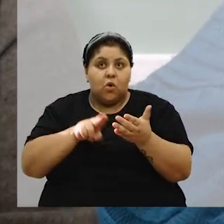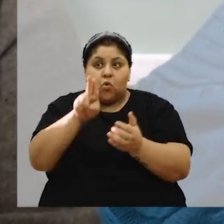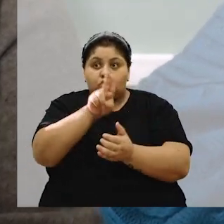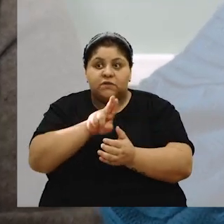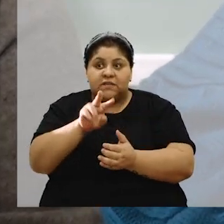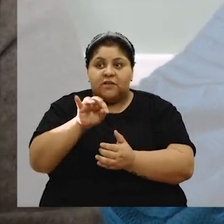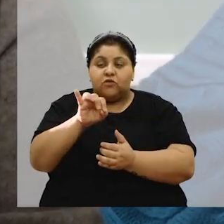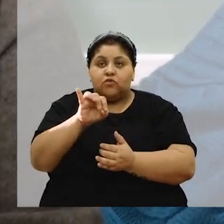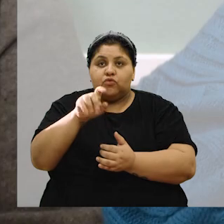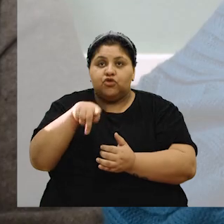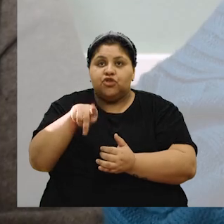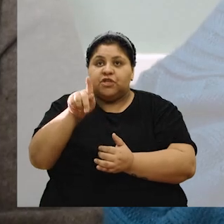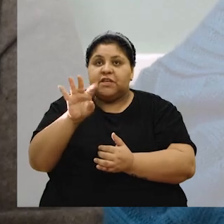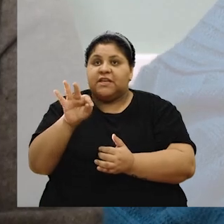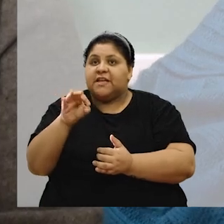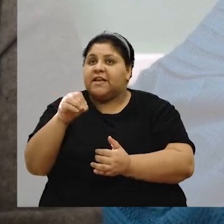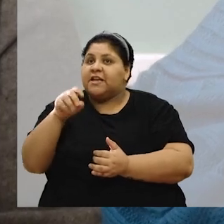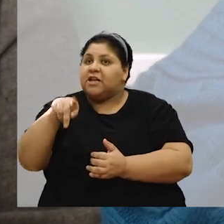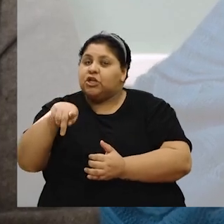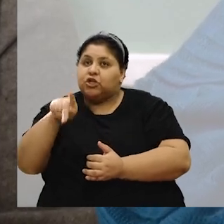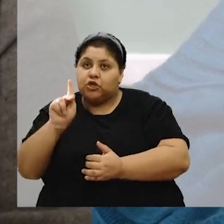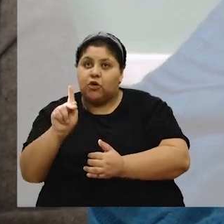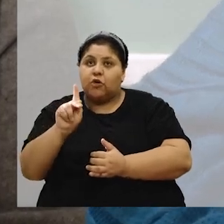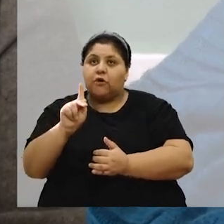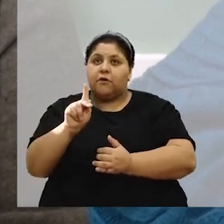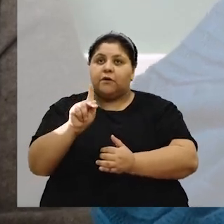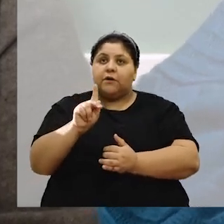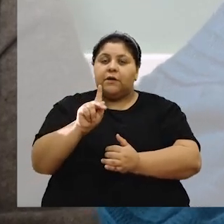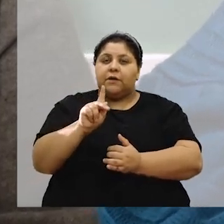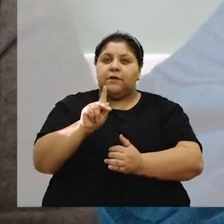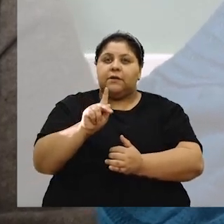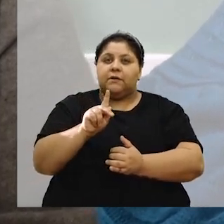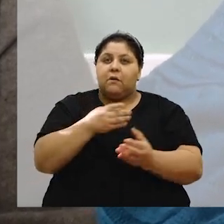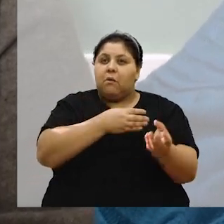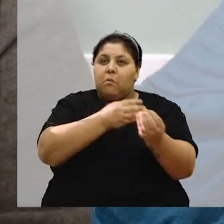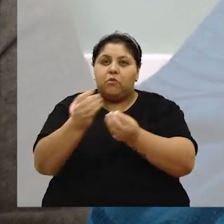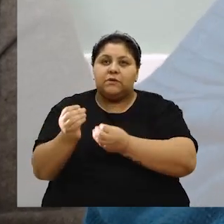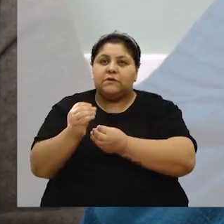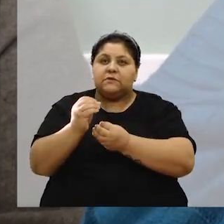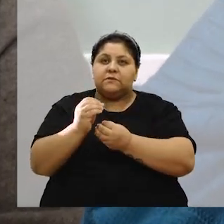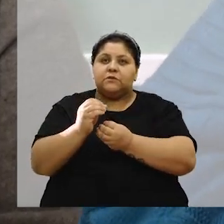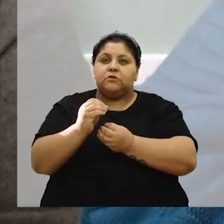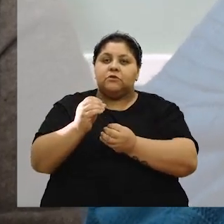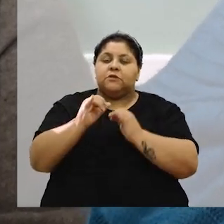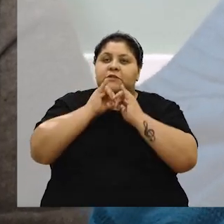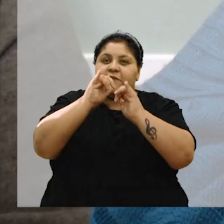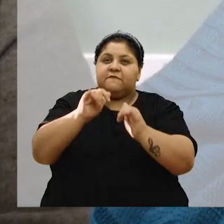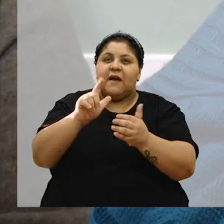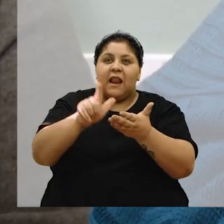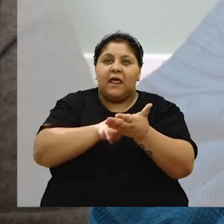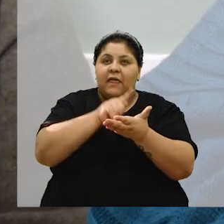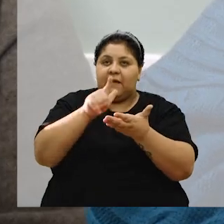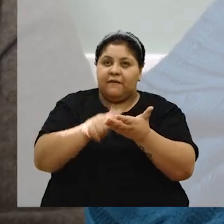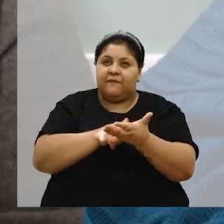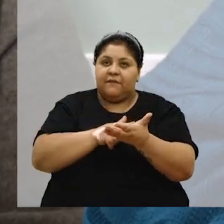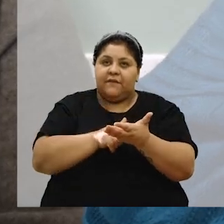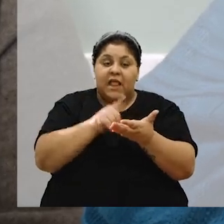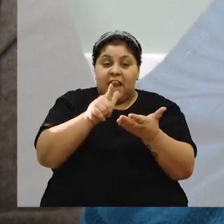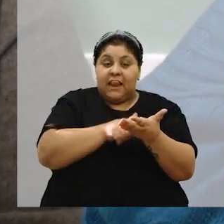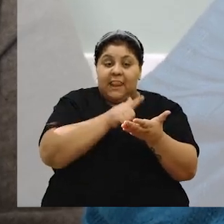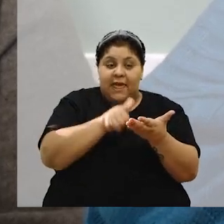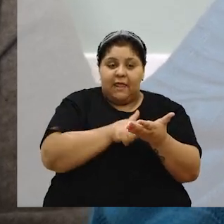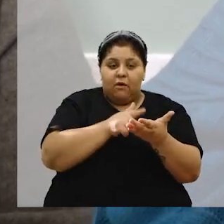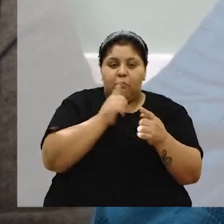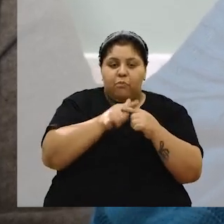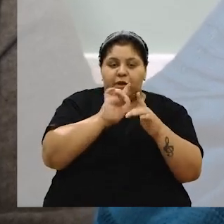que ela quer ler pelo TikTok. Então, esses influencers que falam de livros estão levando muitos jovens à leitura e, em